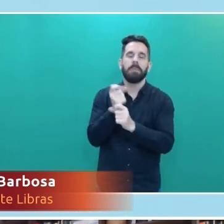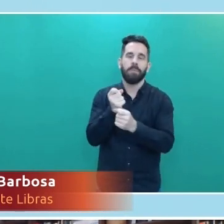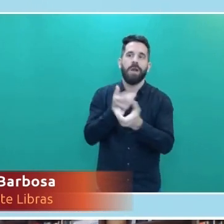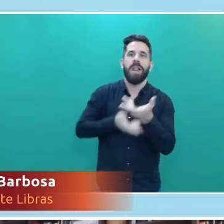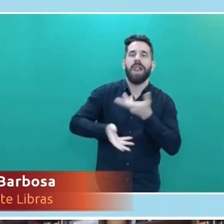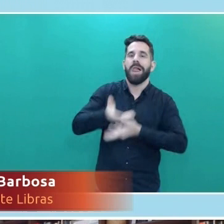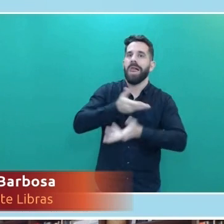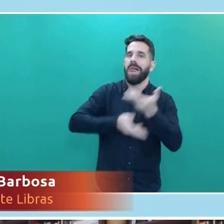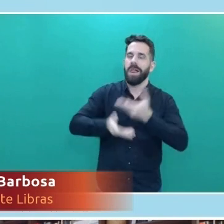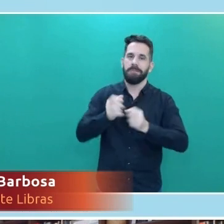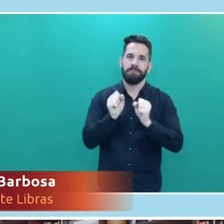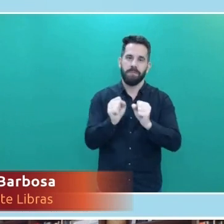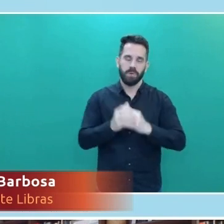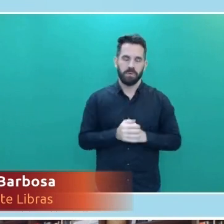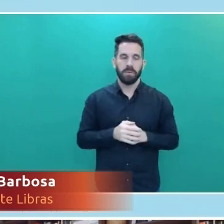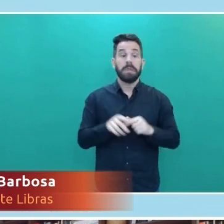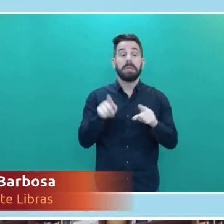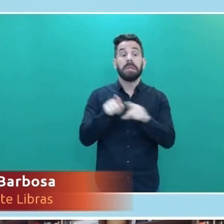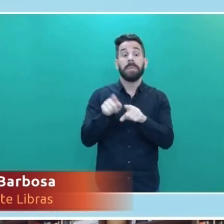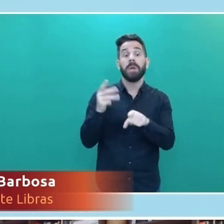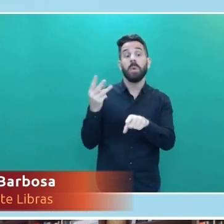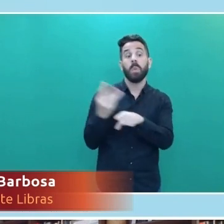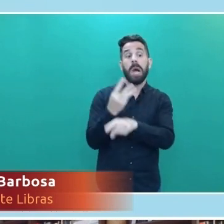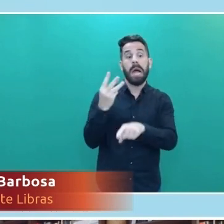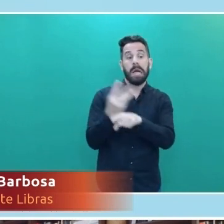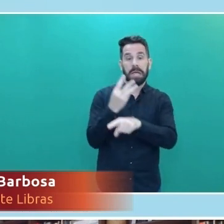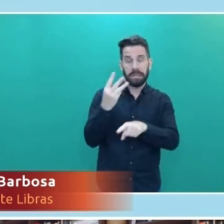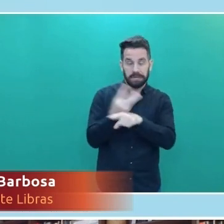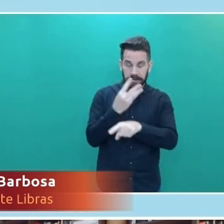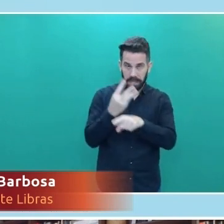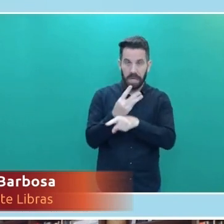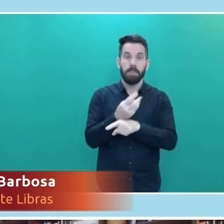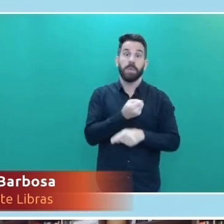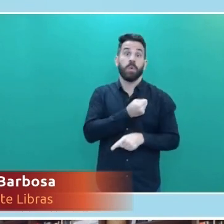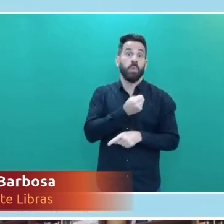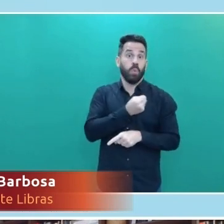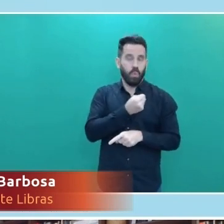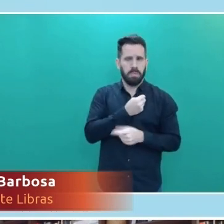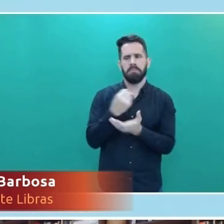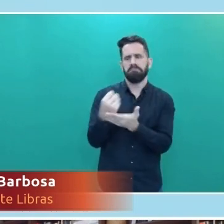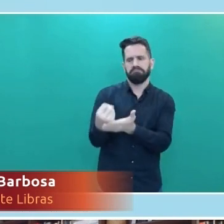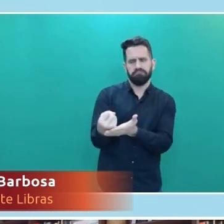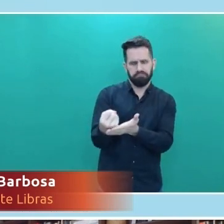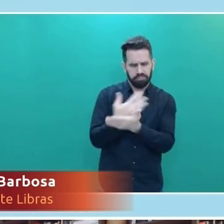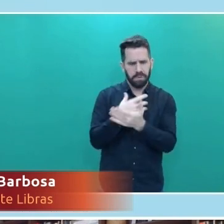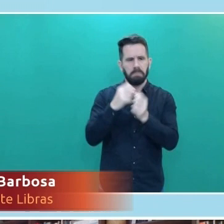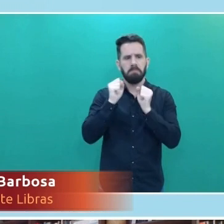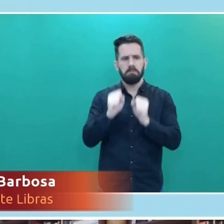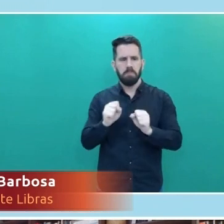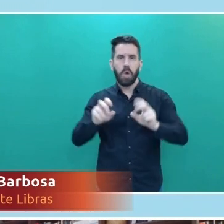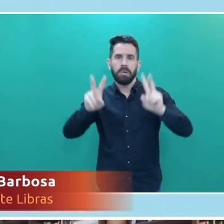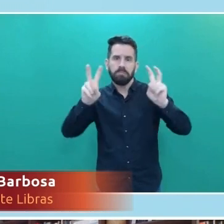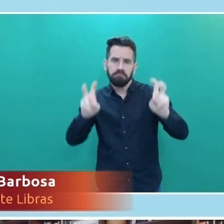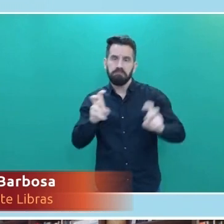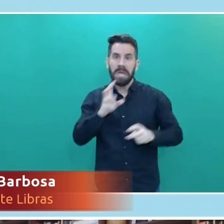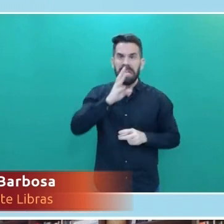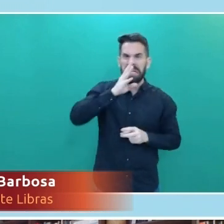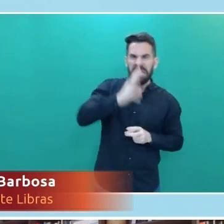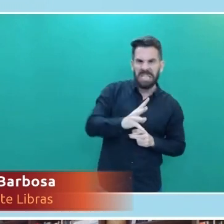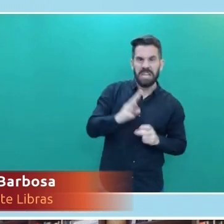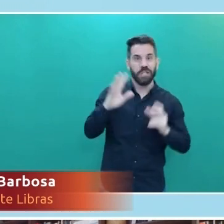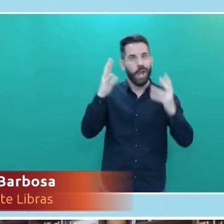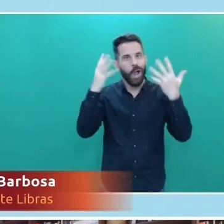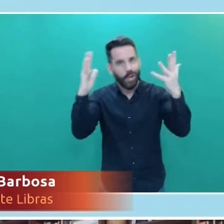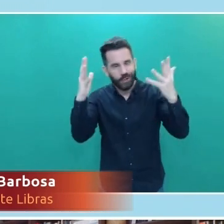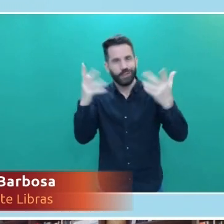Além disso, nós temos um número de WhatsApp. Você fala diretamente com a gente e manda a sua sugestão, sua crítica, seu elogio. O número também aparece